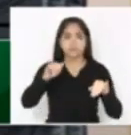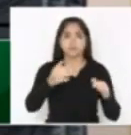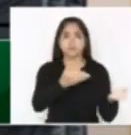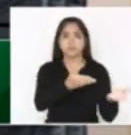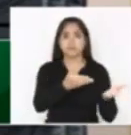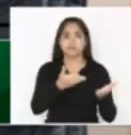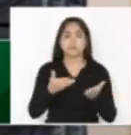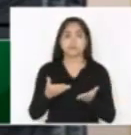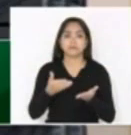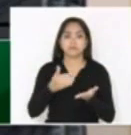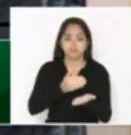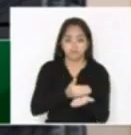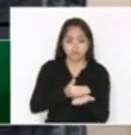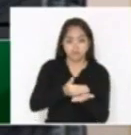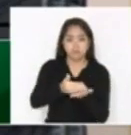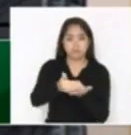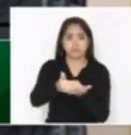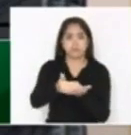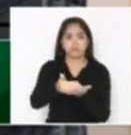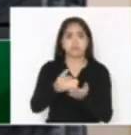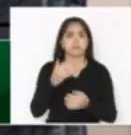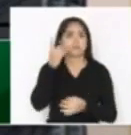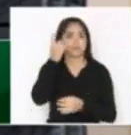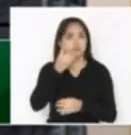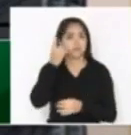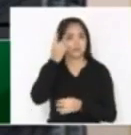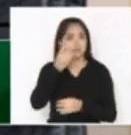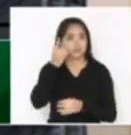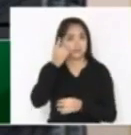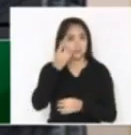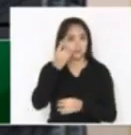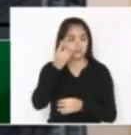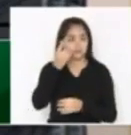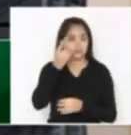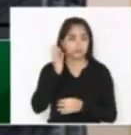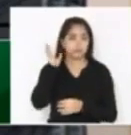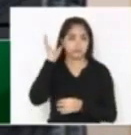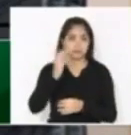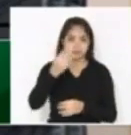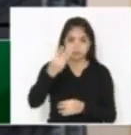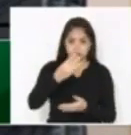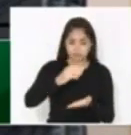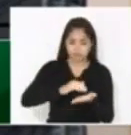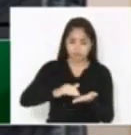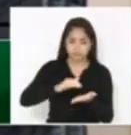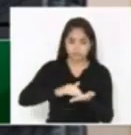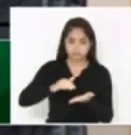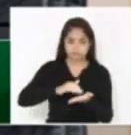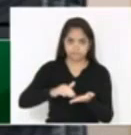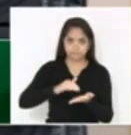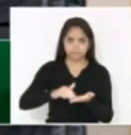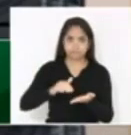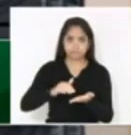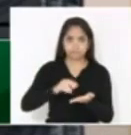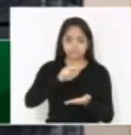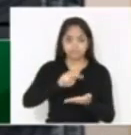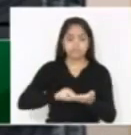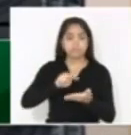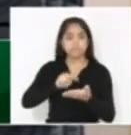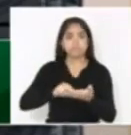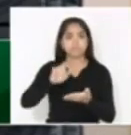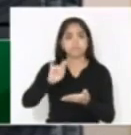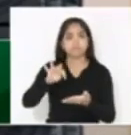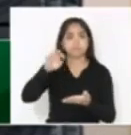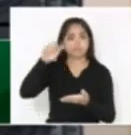os trabalhos e convidou a senhora deputada Ana Paula Lima, terceira secretária, para proceder à leitura